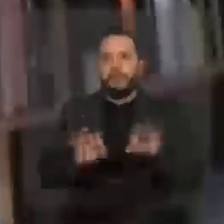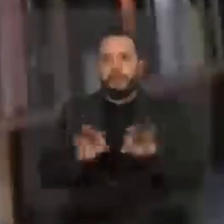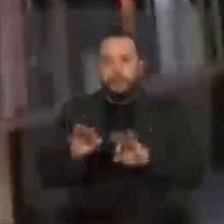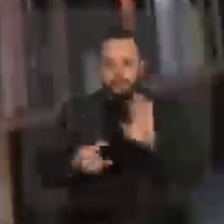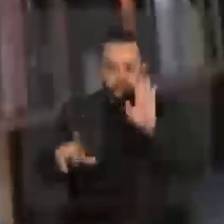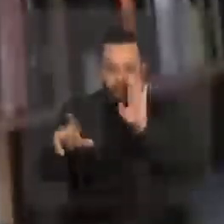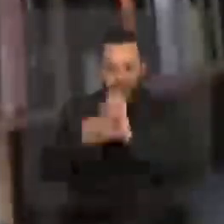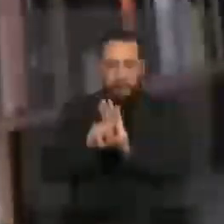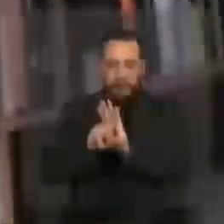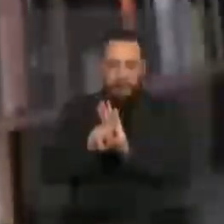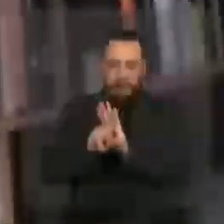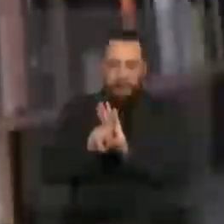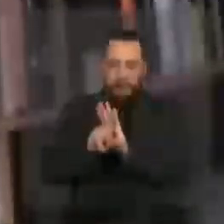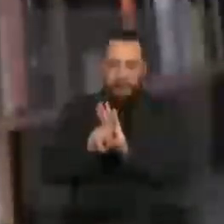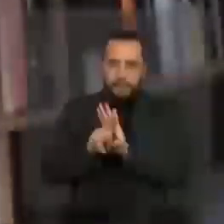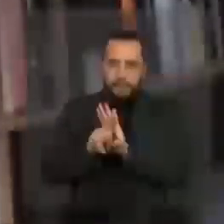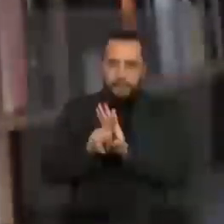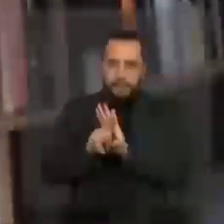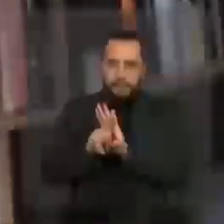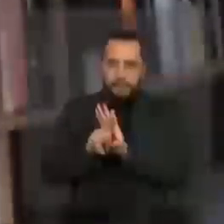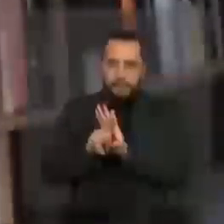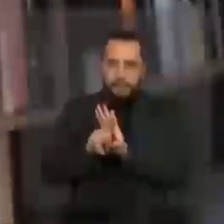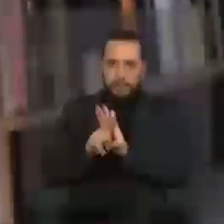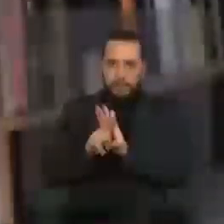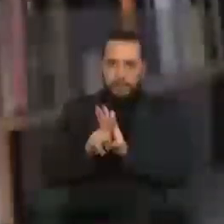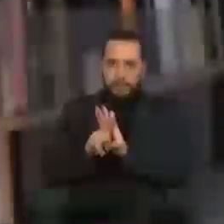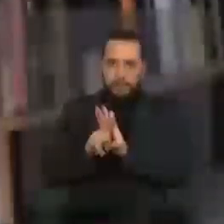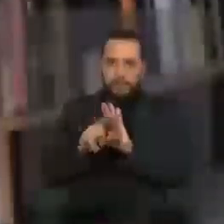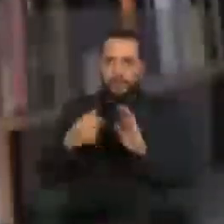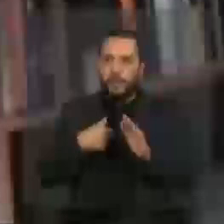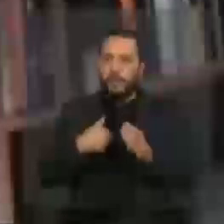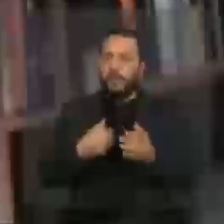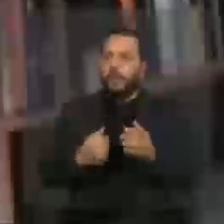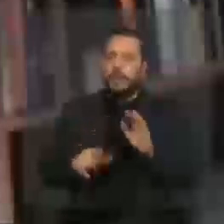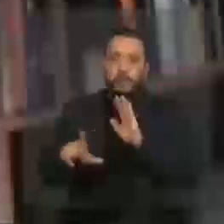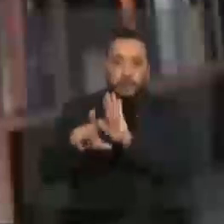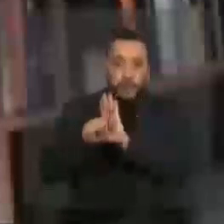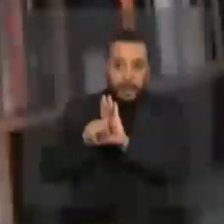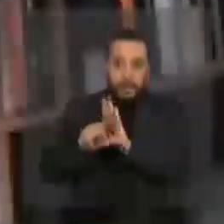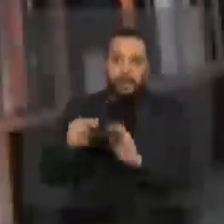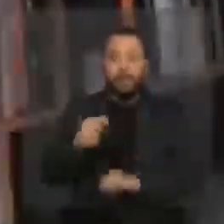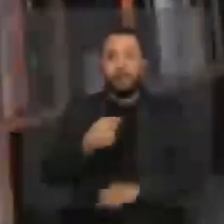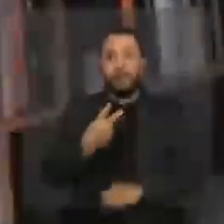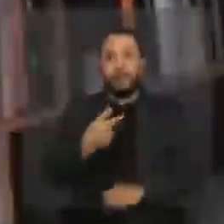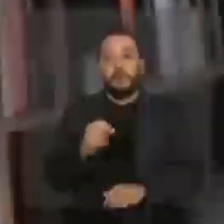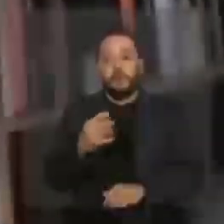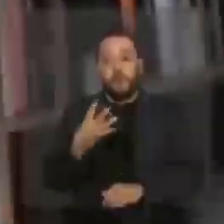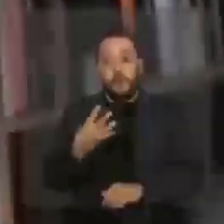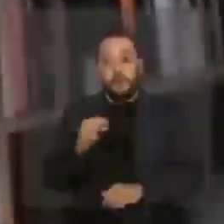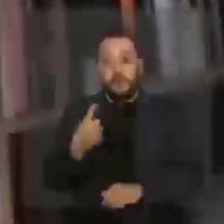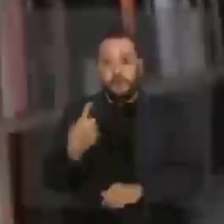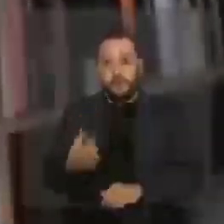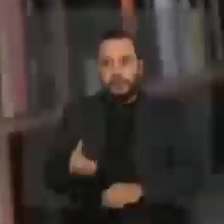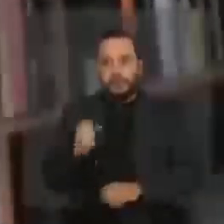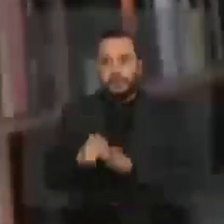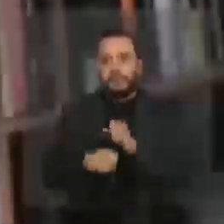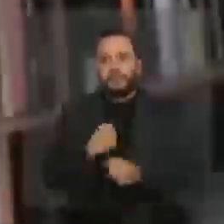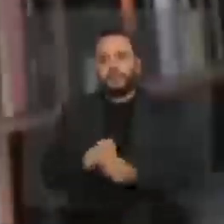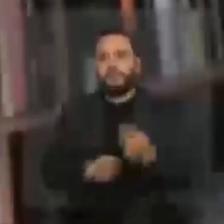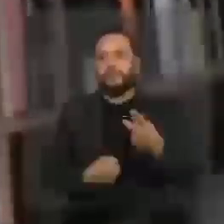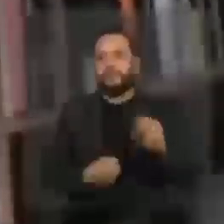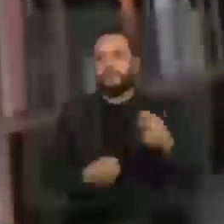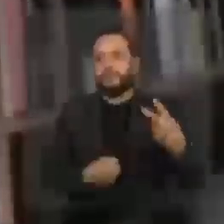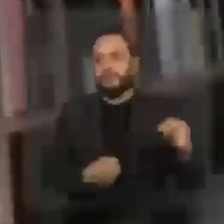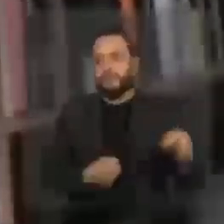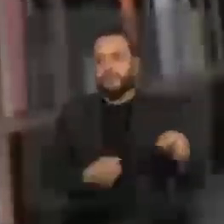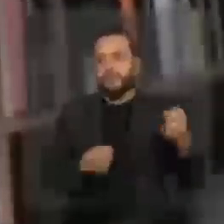lei... Cadê ele? O projeto de lei 416 de 2020, tratando